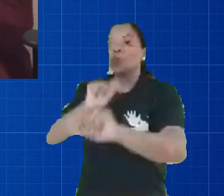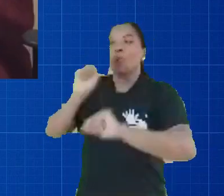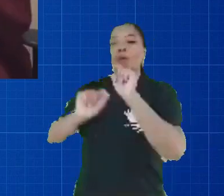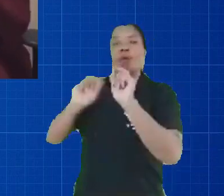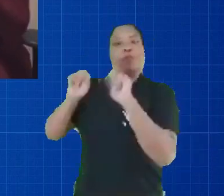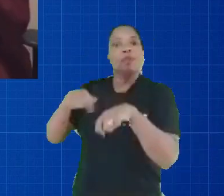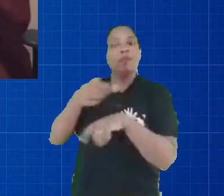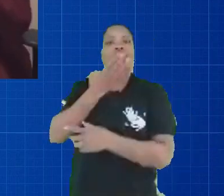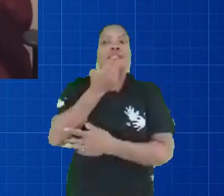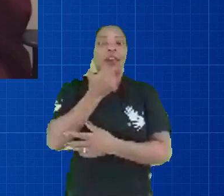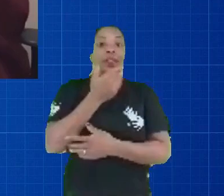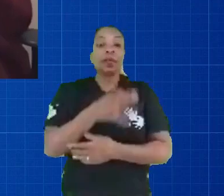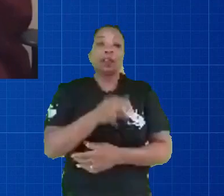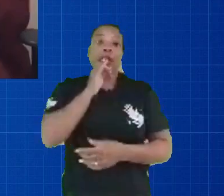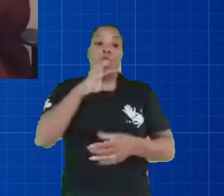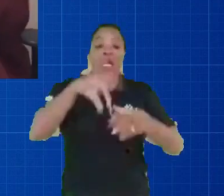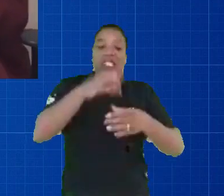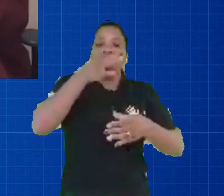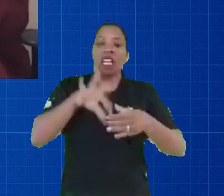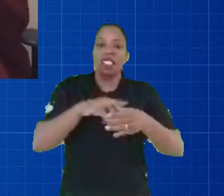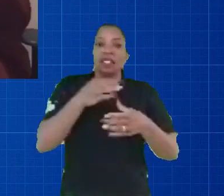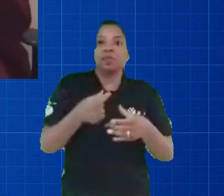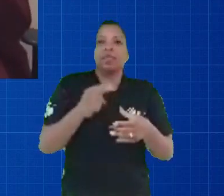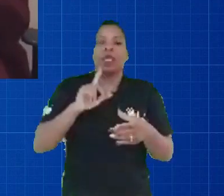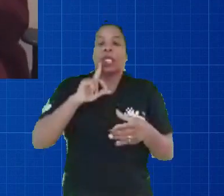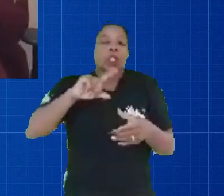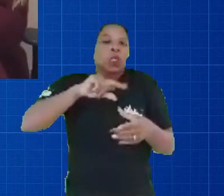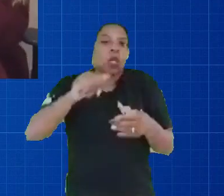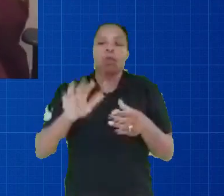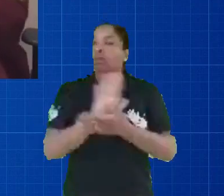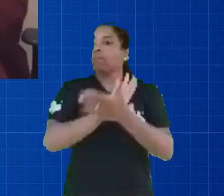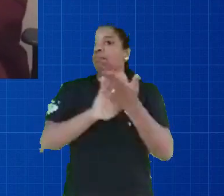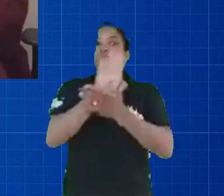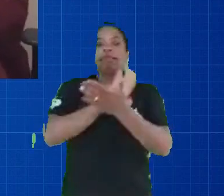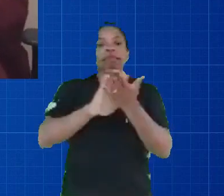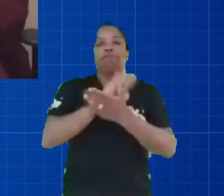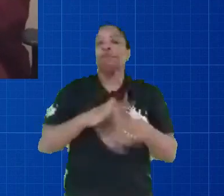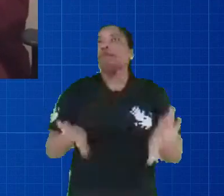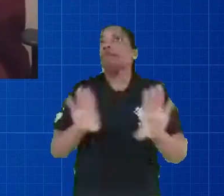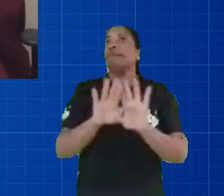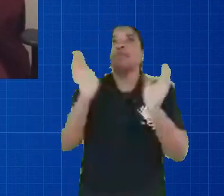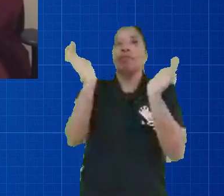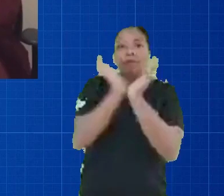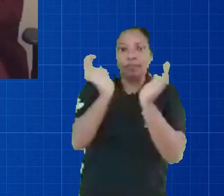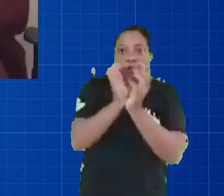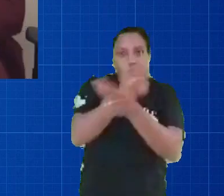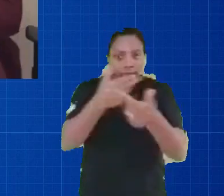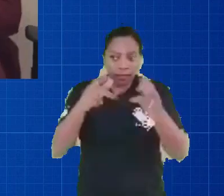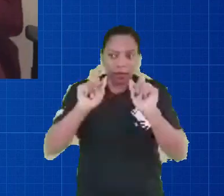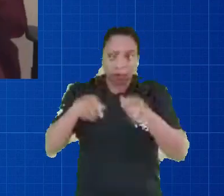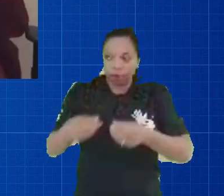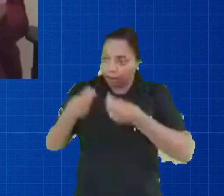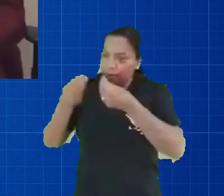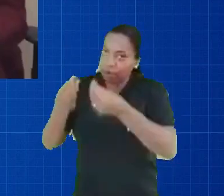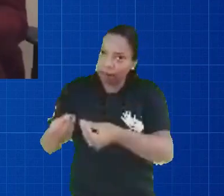oferece, pode fazer, por exemplo, assim, chips de verdura, né? Assado, com as verduras, com os legumes, frutas. Então,